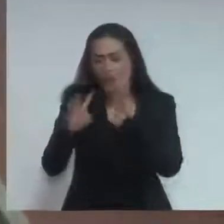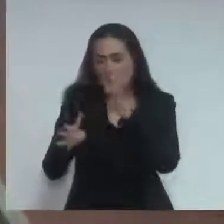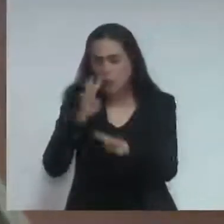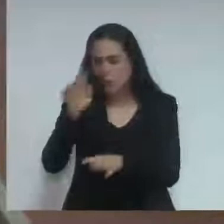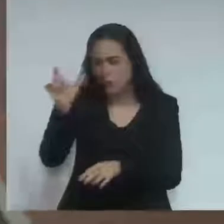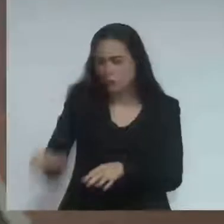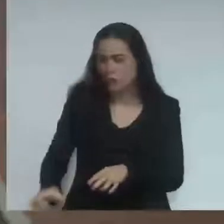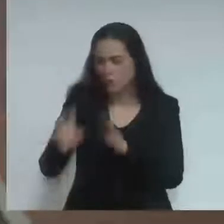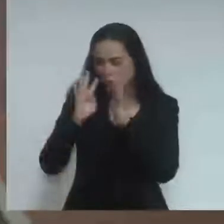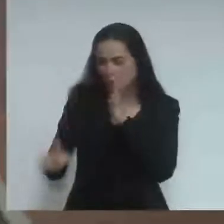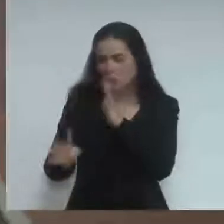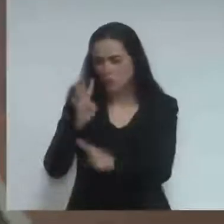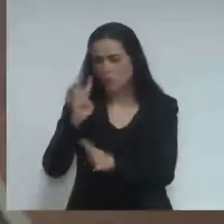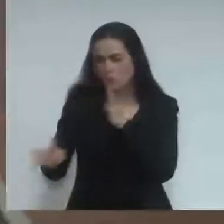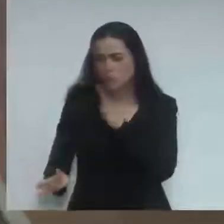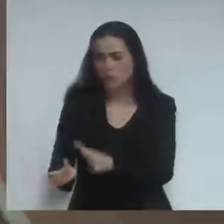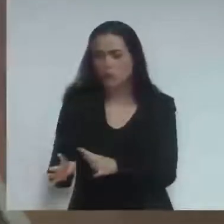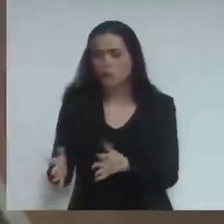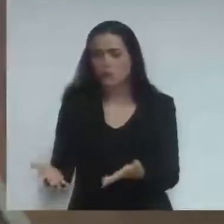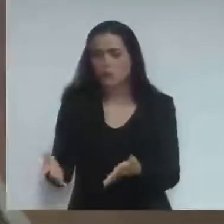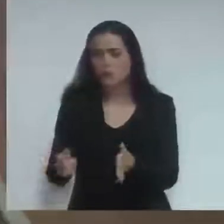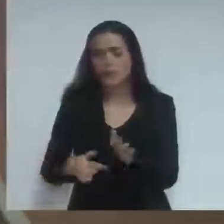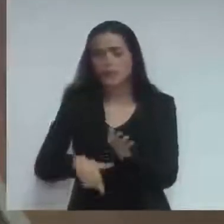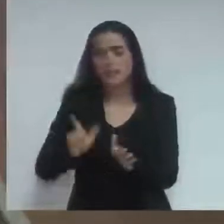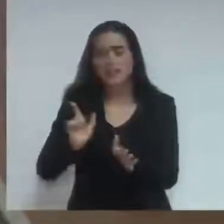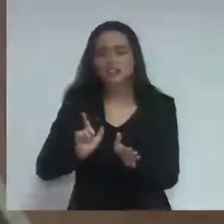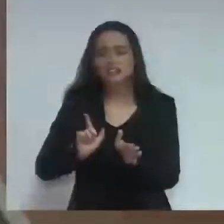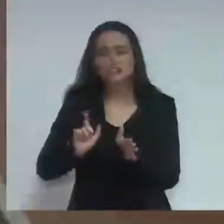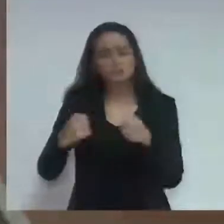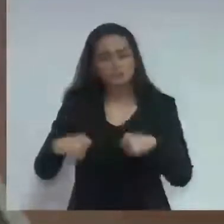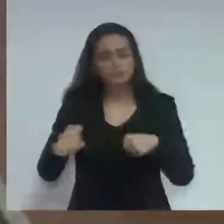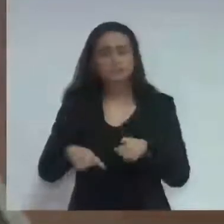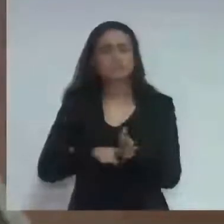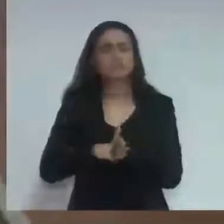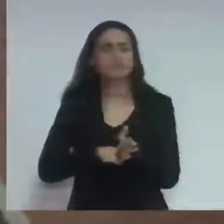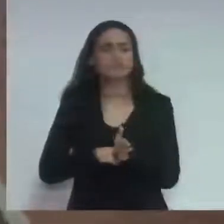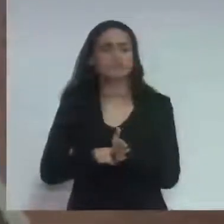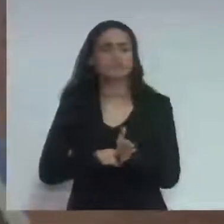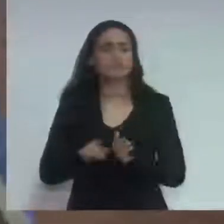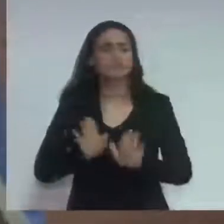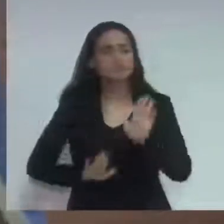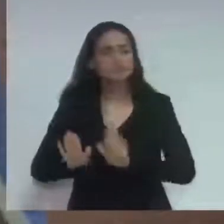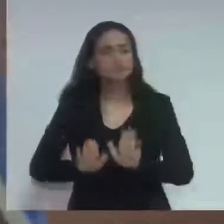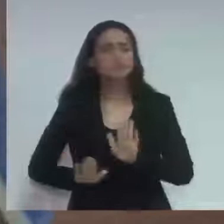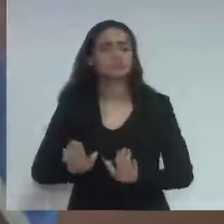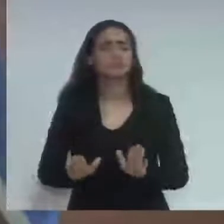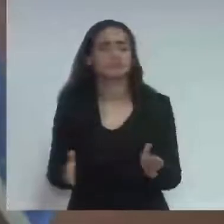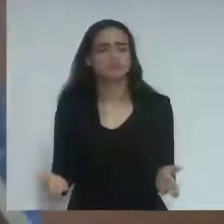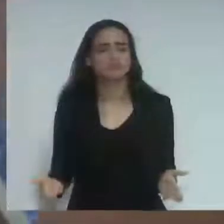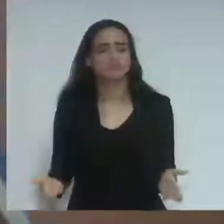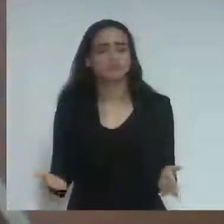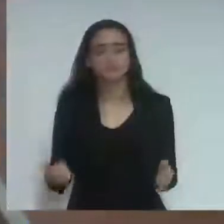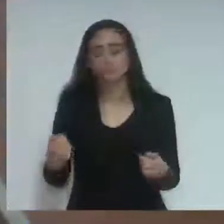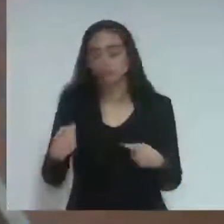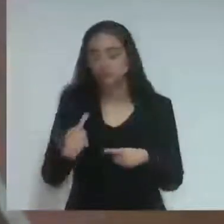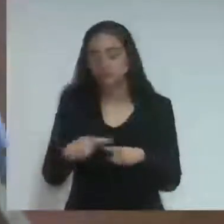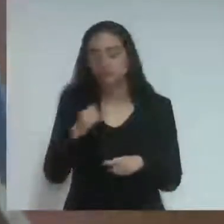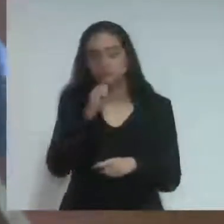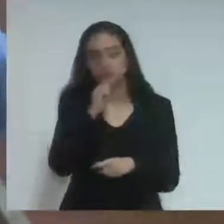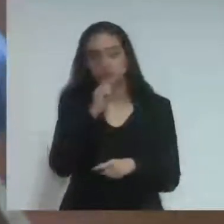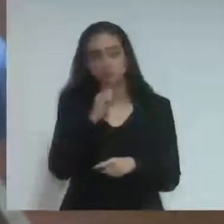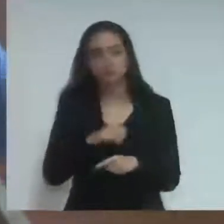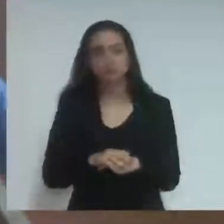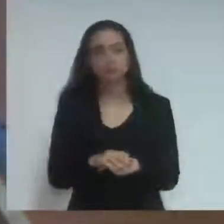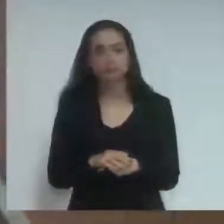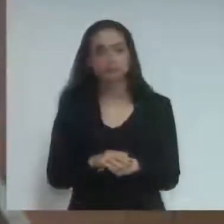coloca em dúvida a honra ou a honestidade de alguém, isso passa a ser uma calúnia. Quando a gente fala desse termo relativamente